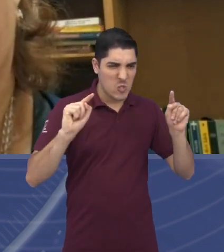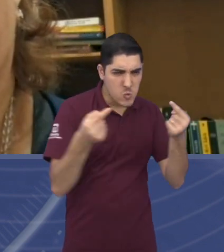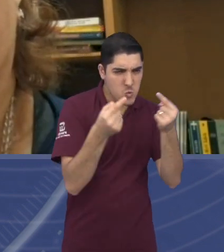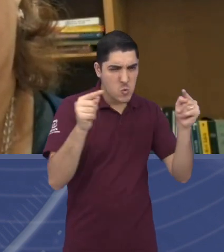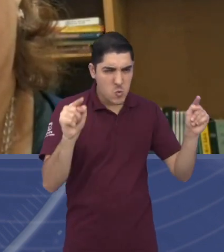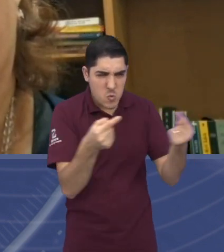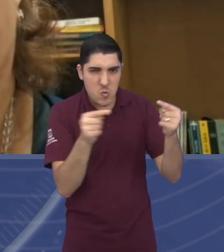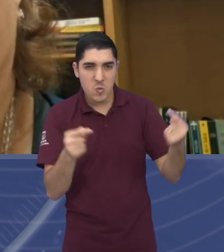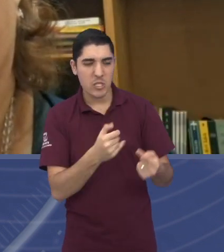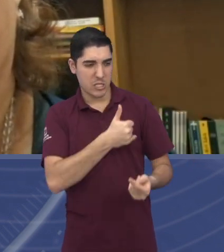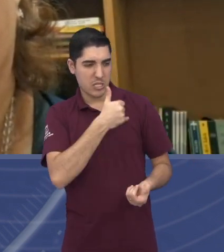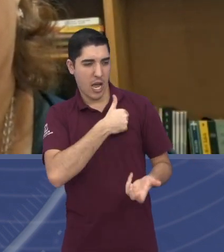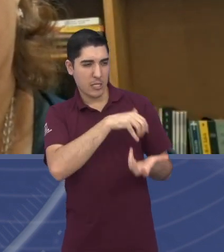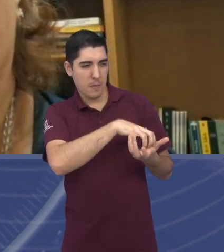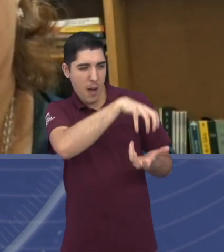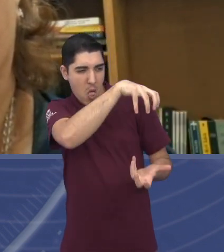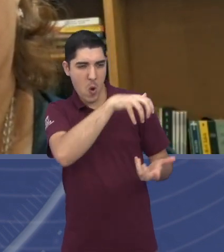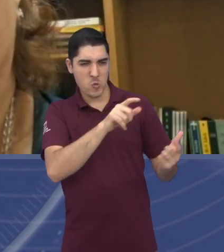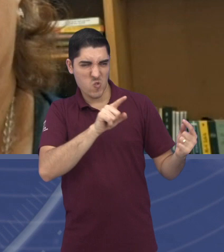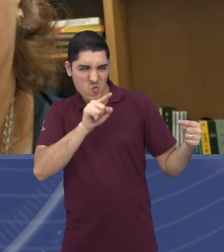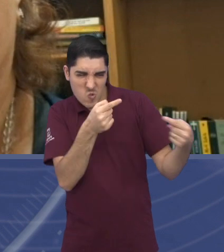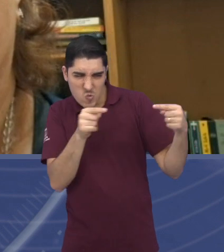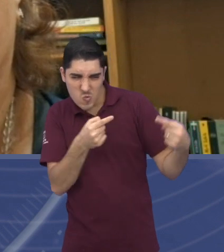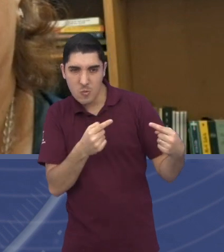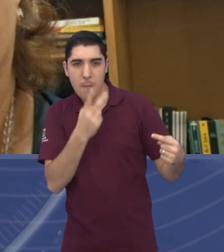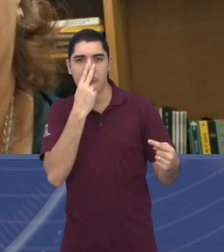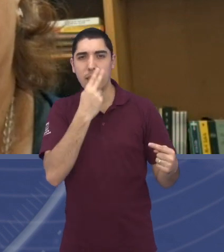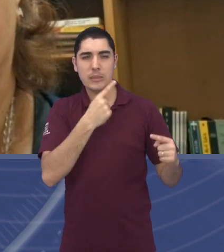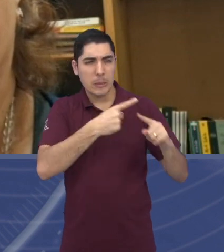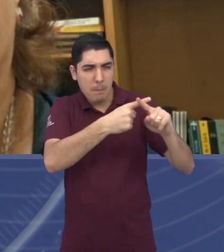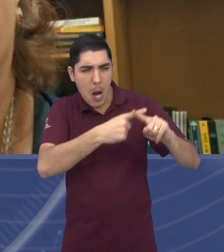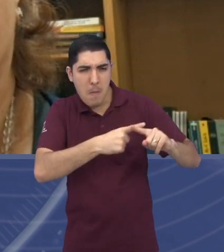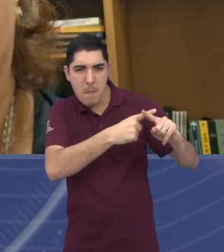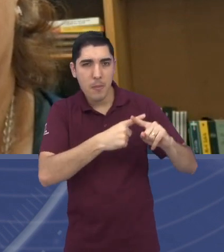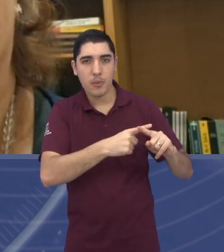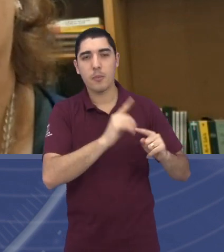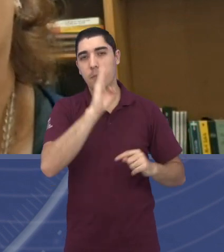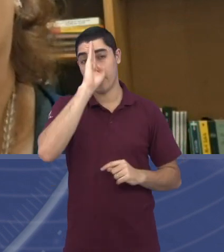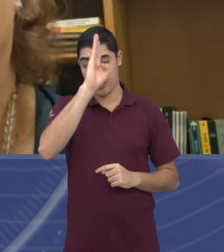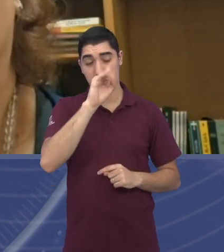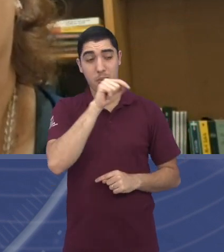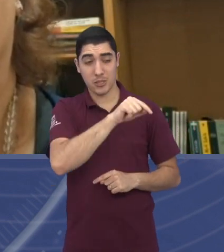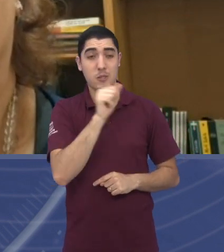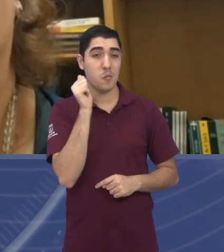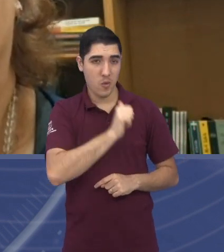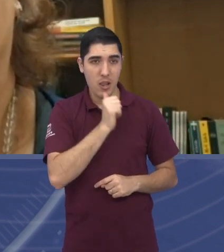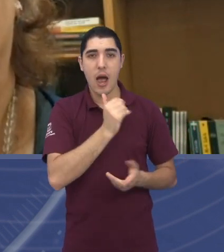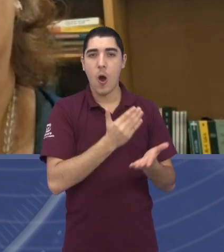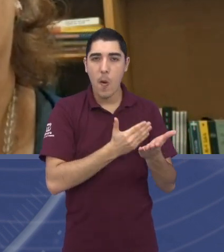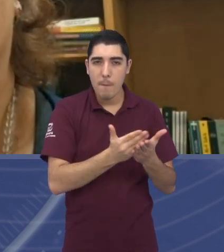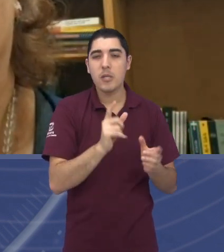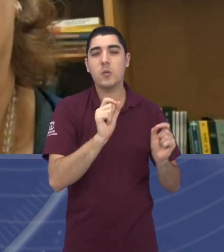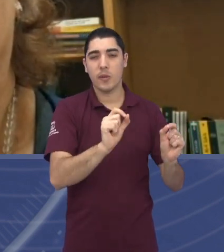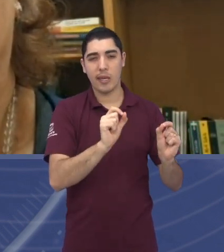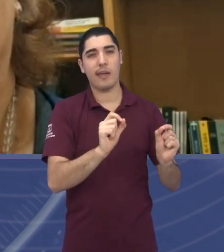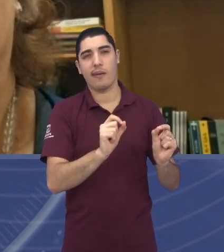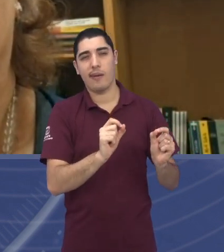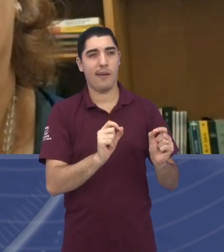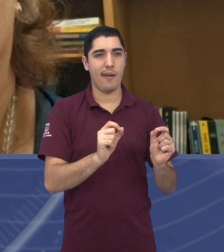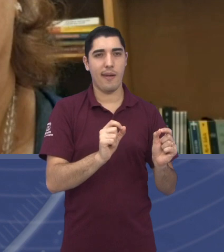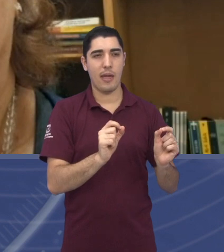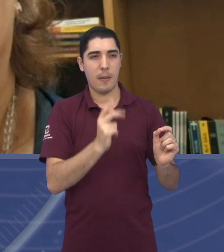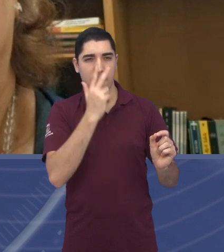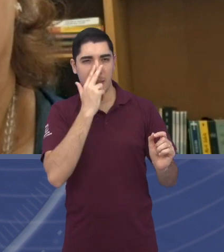competitividade, né, entre as faixas etárias, sobretudo quando a gente fala entre as mulheres, né, acaba incentivando toda essa